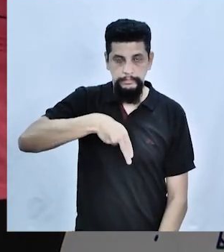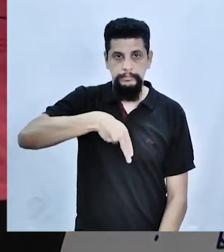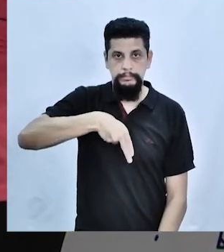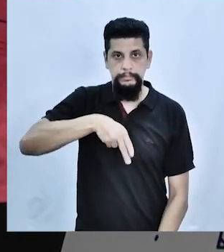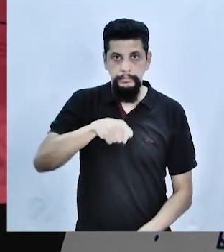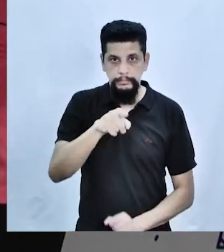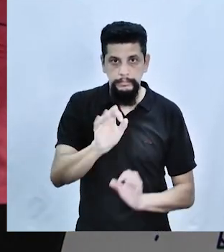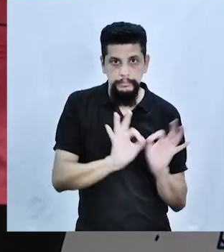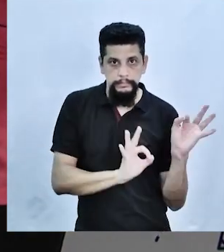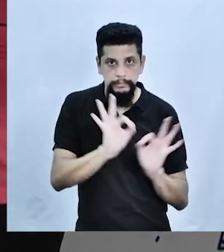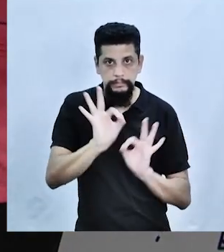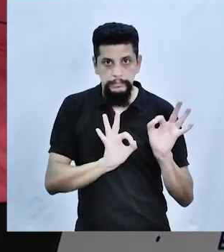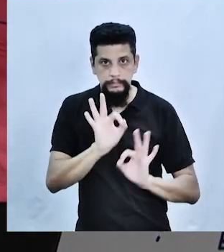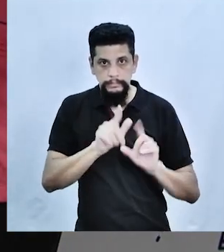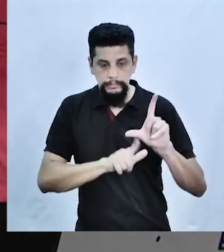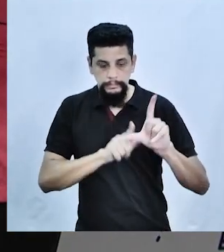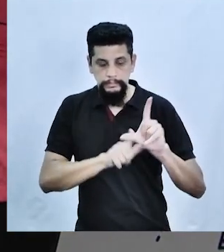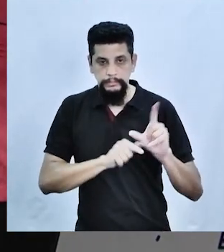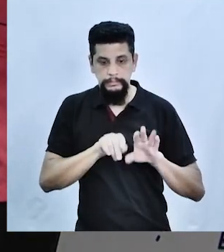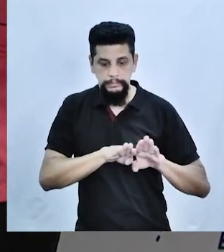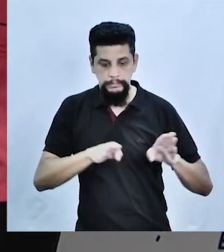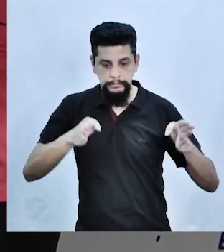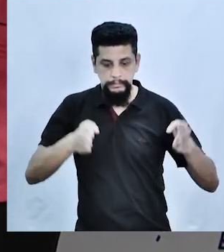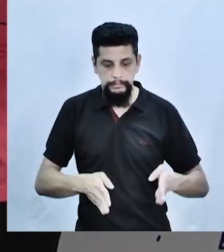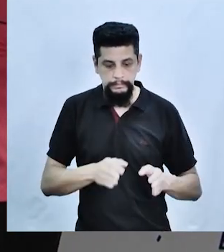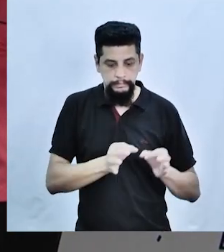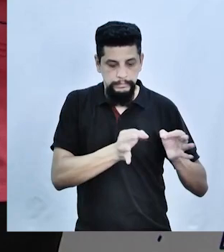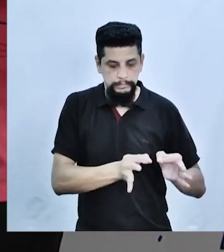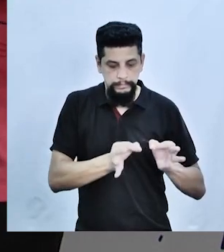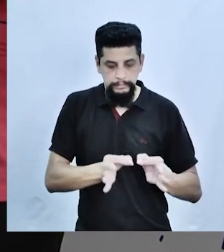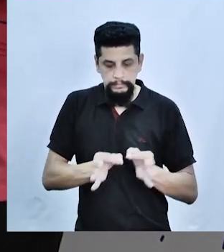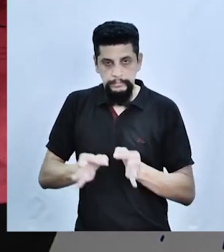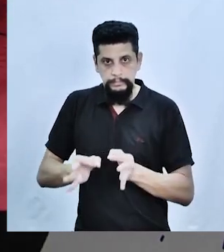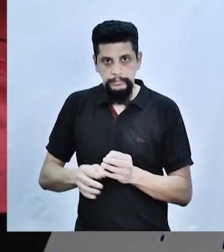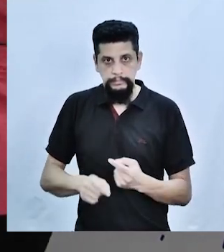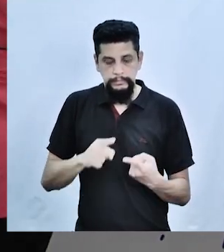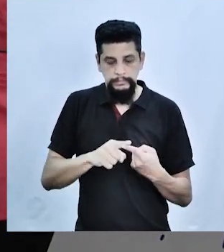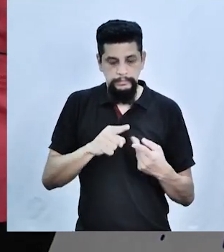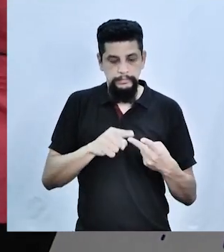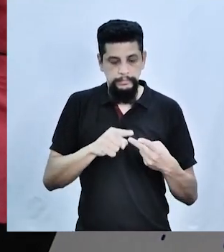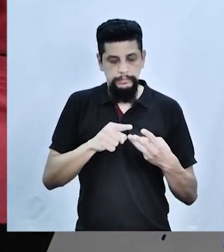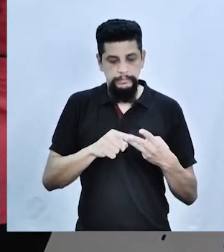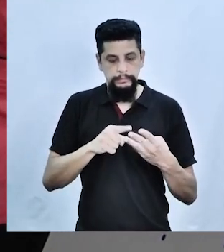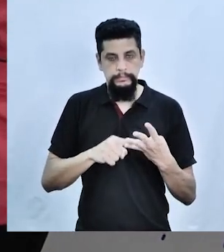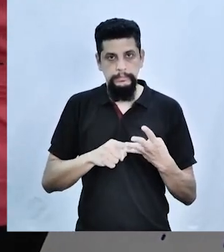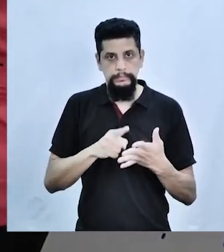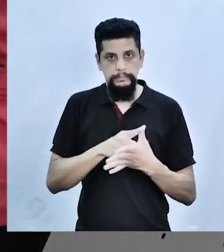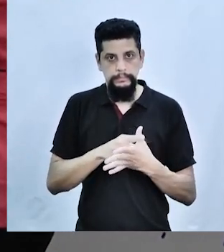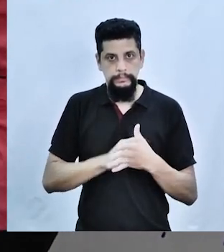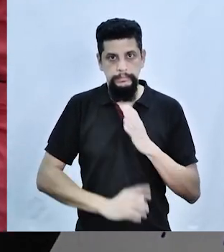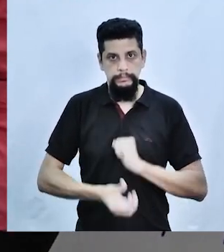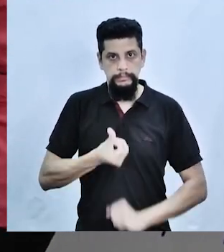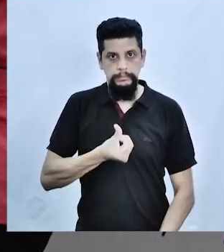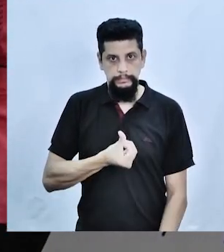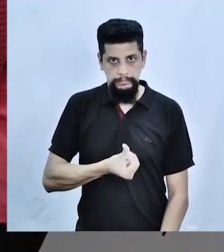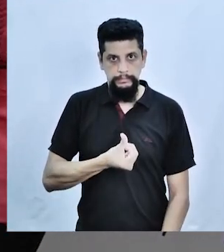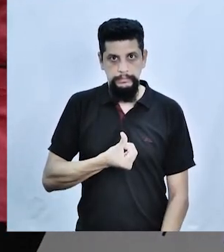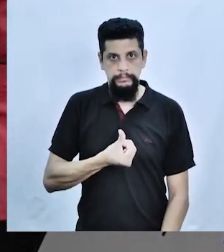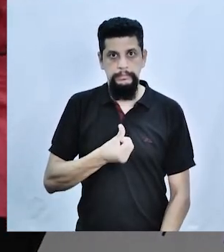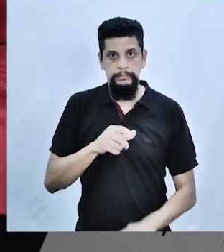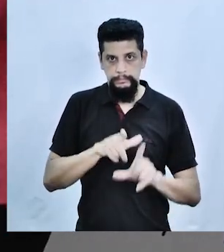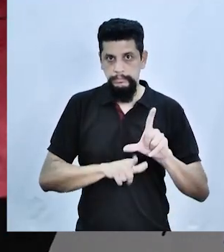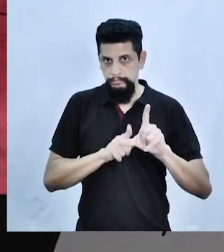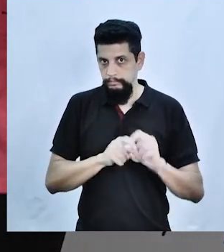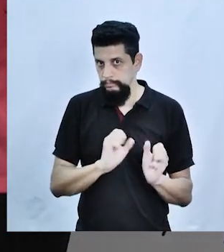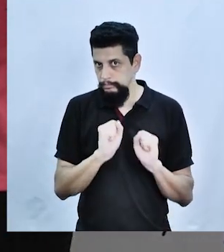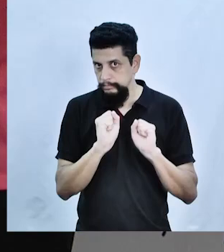vai organizar estas letras aí na sua mesa, separa só essas aqui, são uma, duas, três, quatro, cinco,